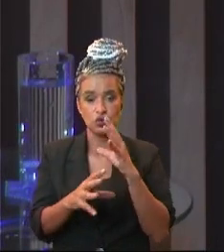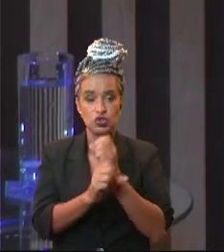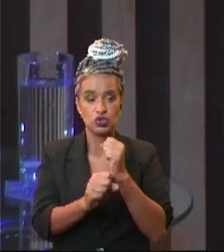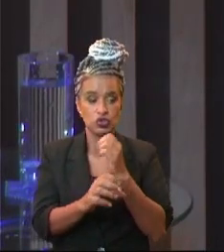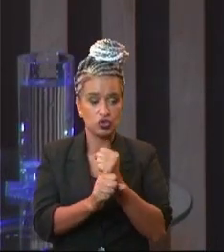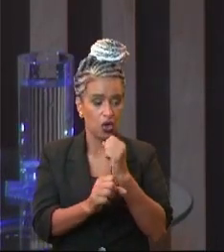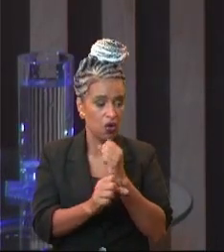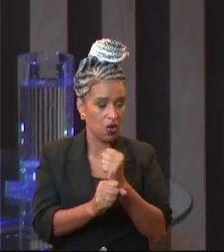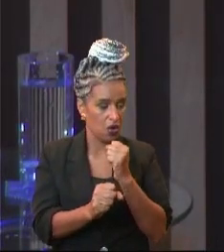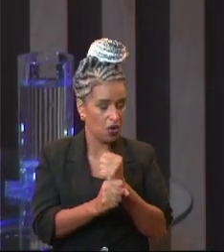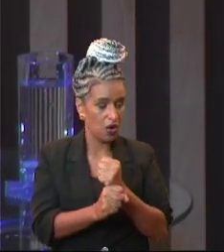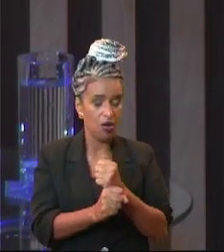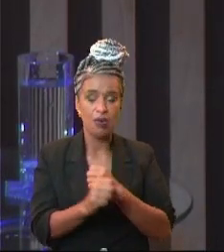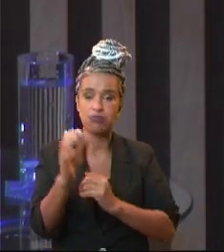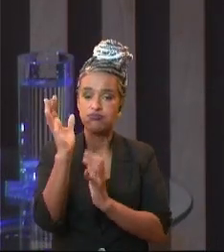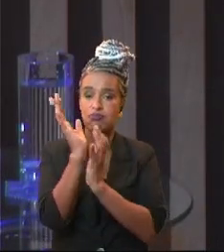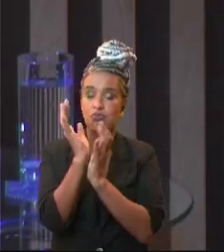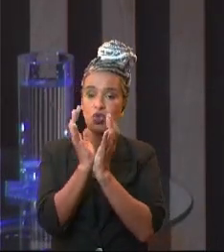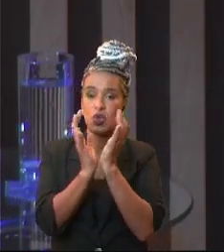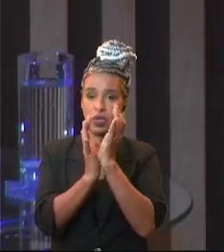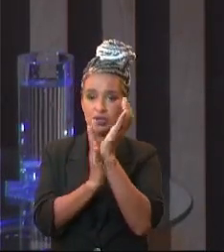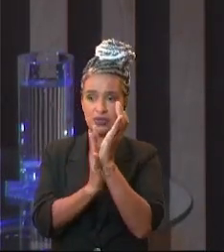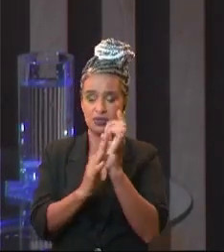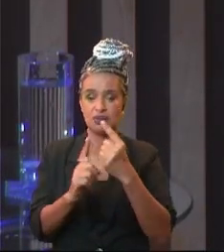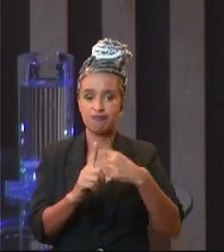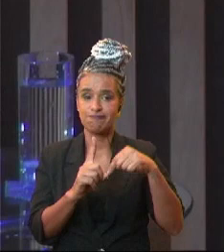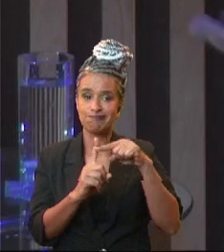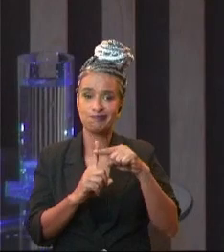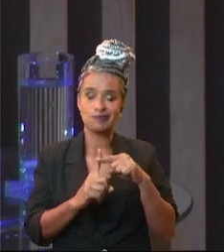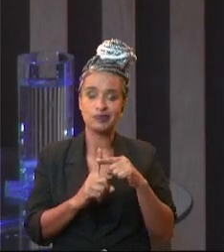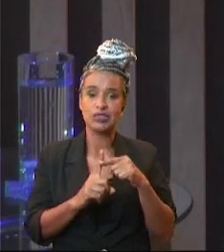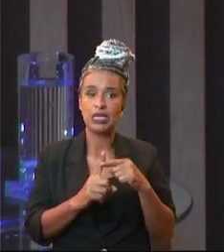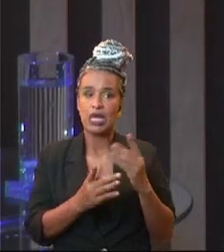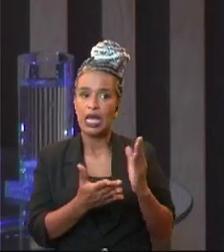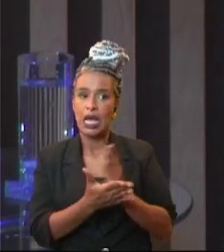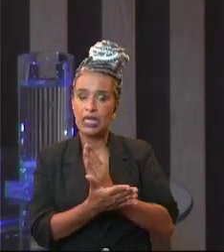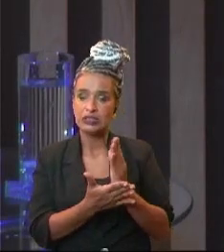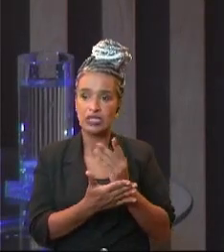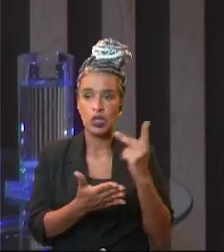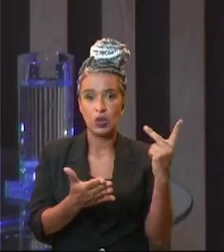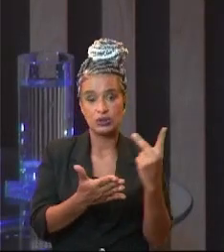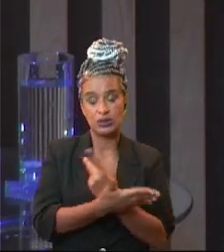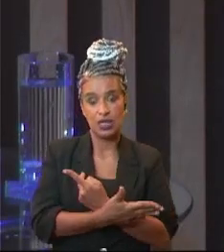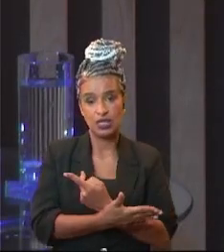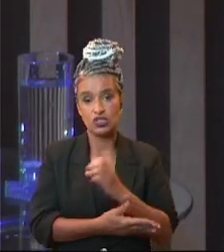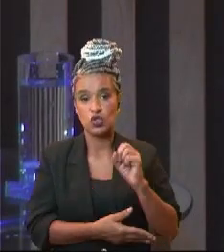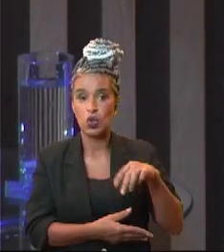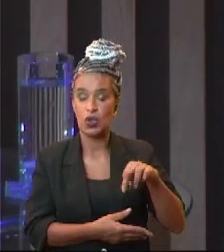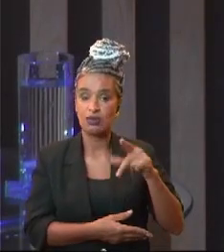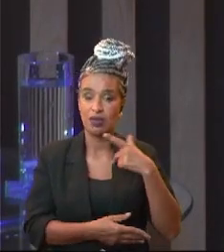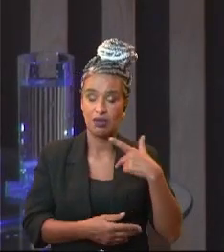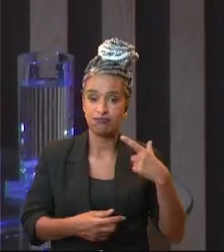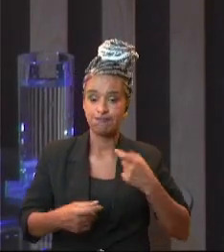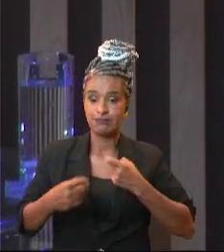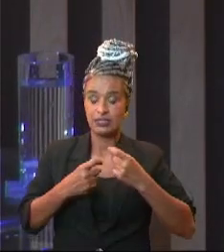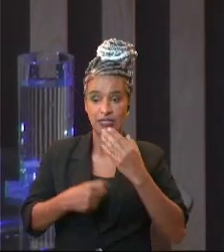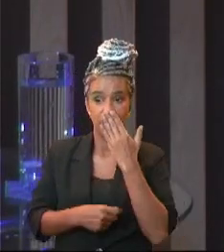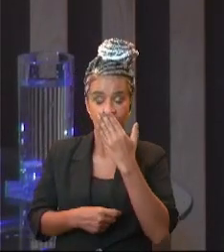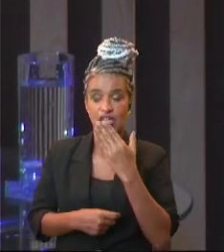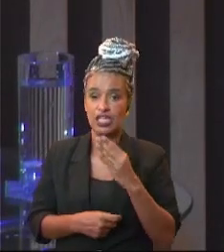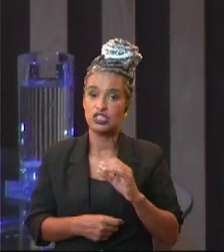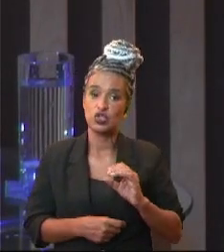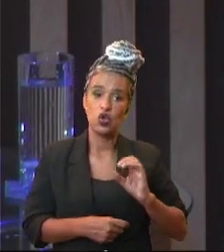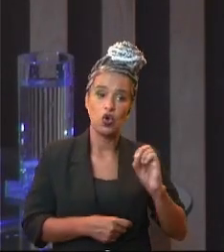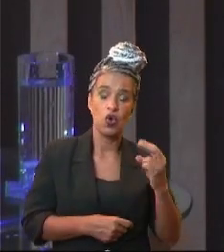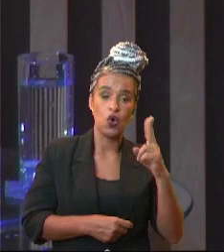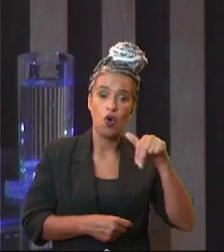de um tratado mais uma burocracia, às vezes estão dentro de uma coalizão, como é o caso da OTAN, ou às vezes são grandes organizações internacionais, como é o caso da ONU e